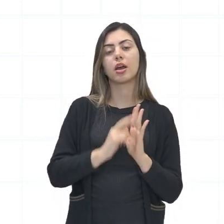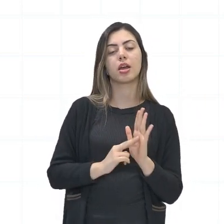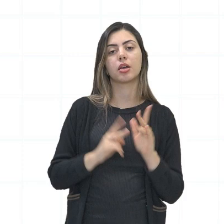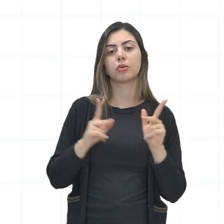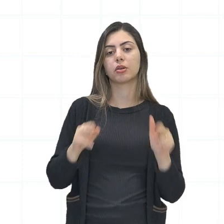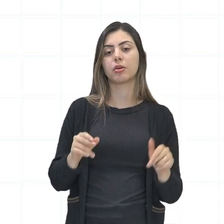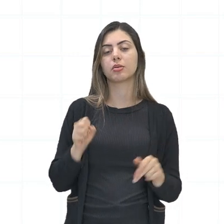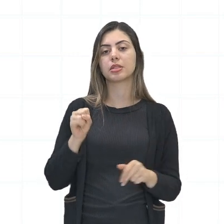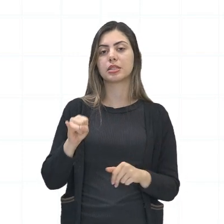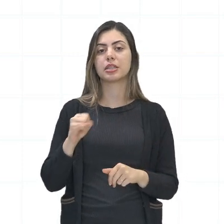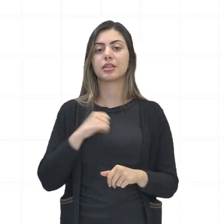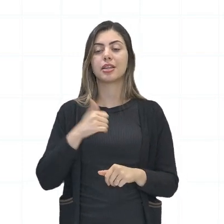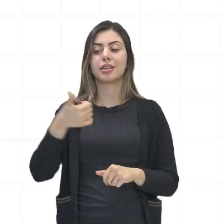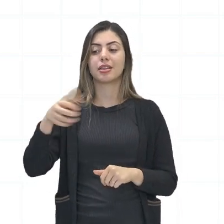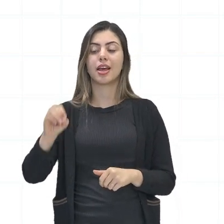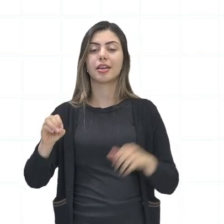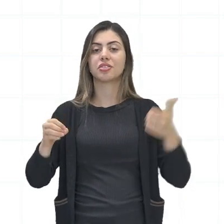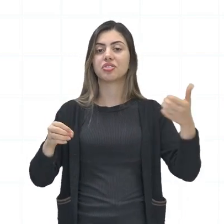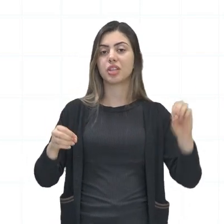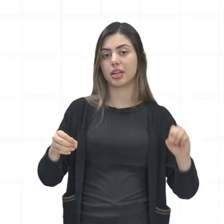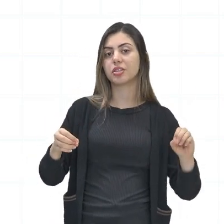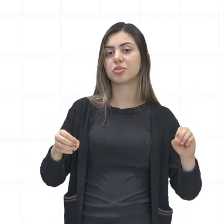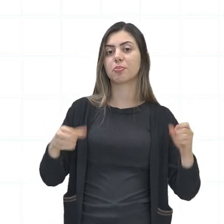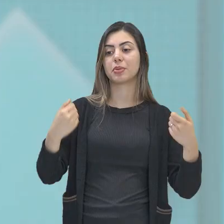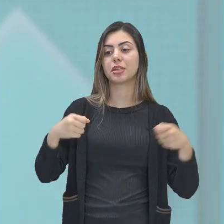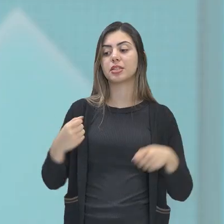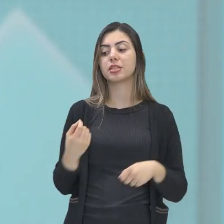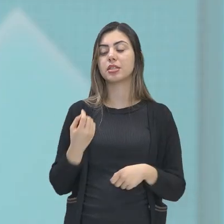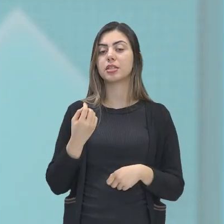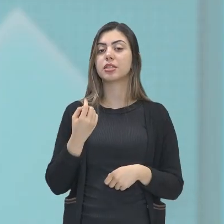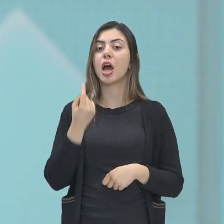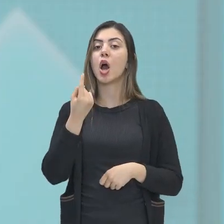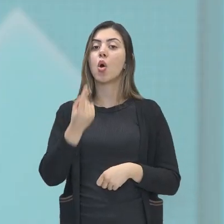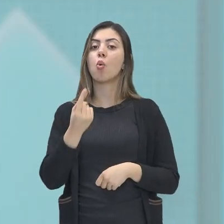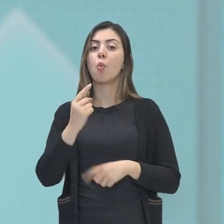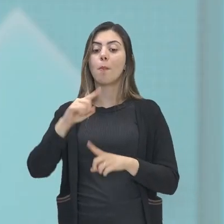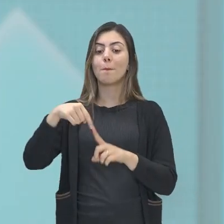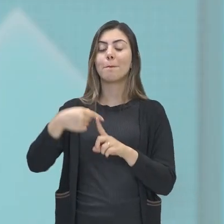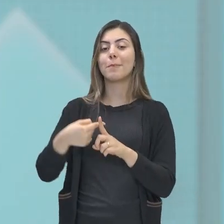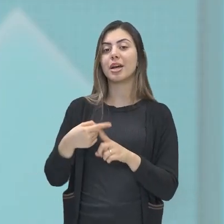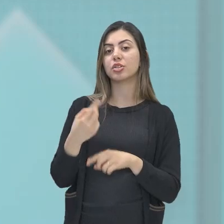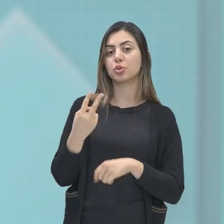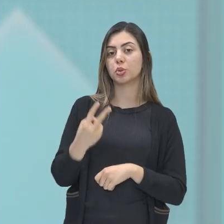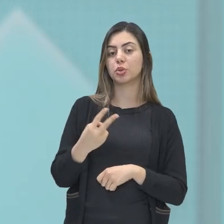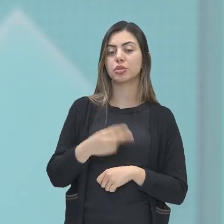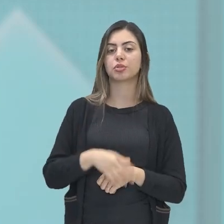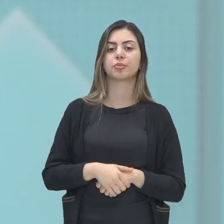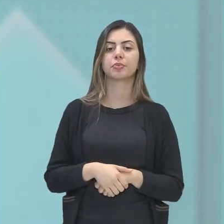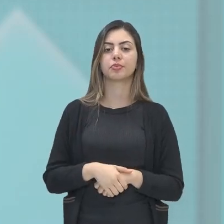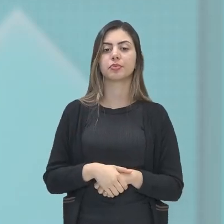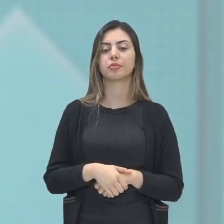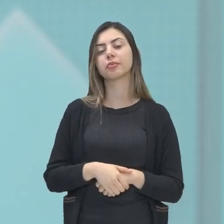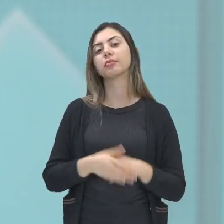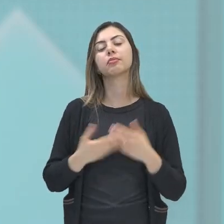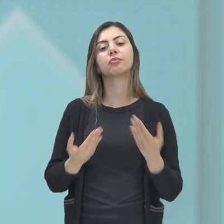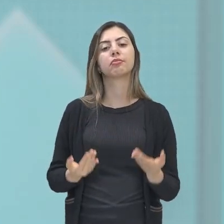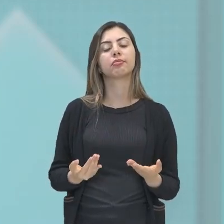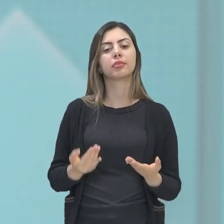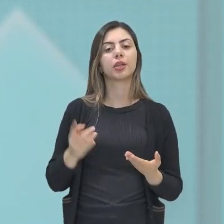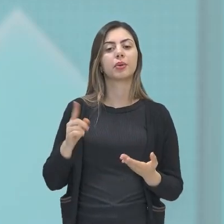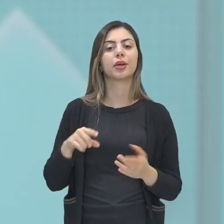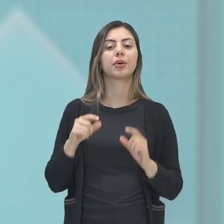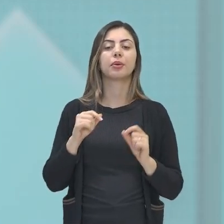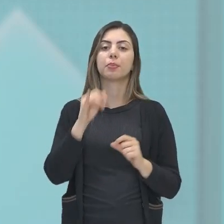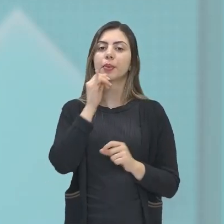10 pontos. Tá bom, gente? Então, sempre tem que ter atenção a essa diferença de 2 pontos para cada. É uma coisa que não